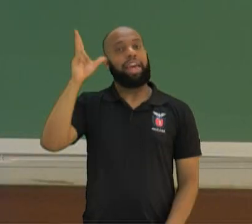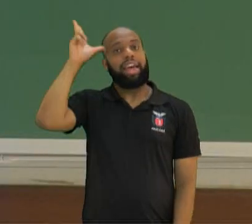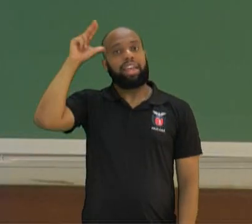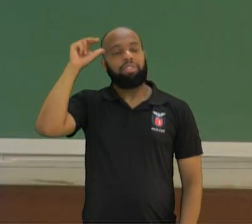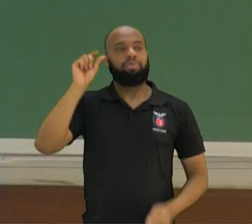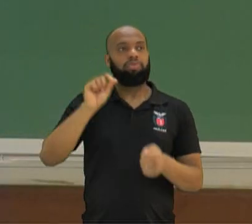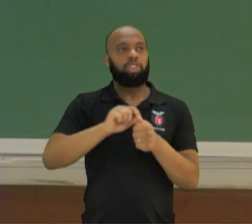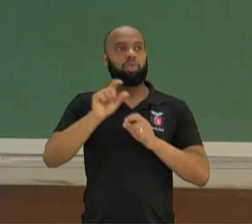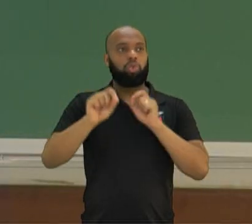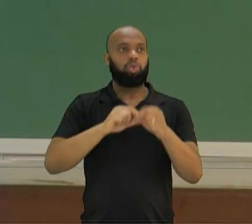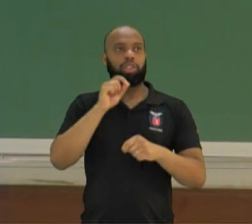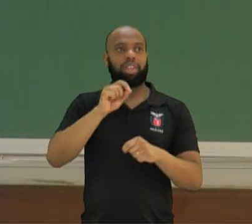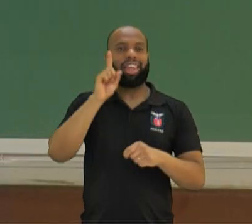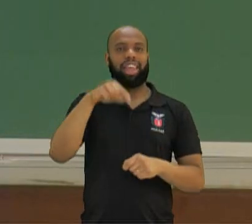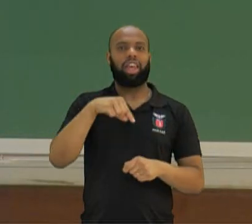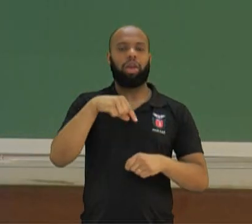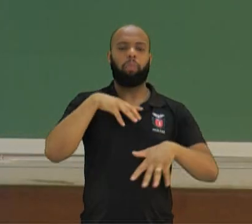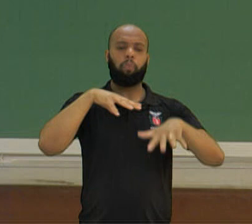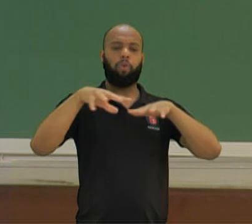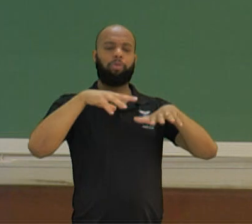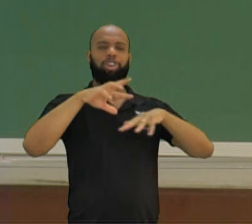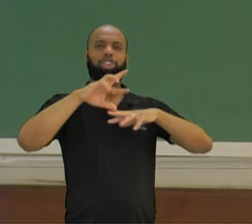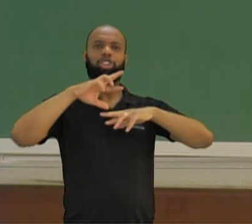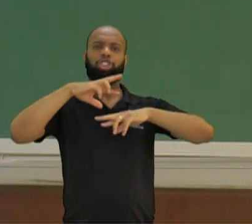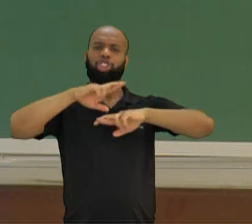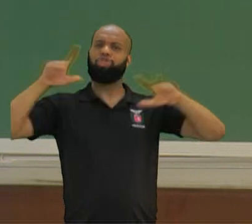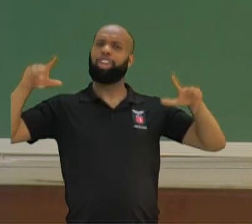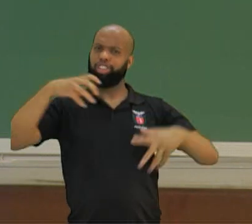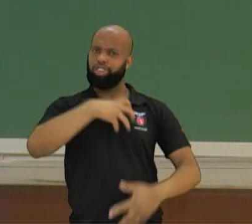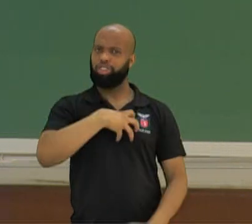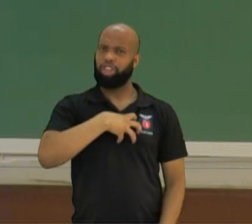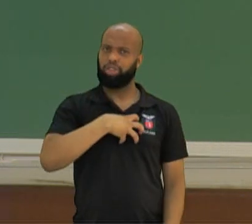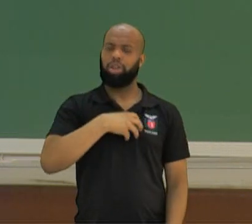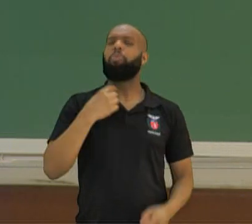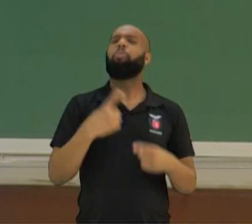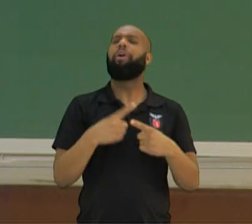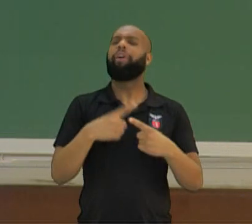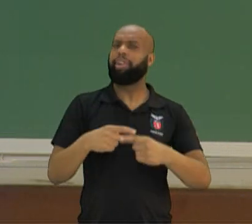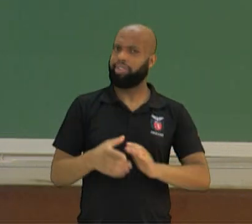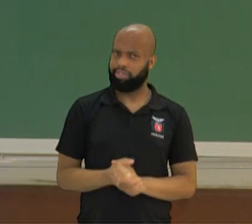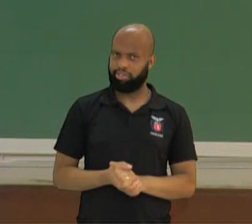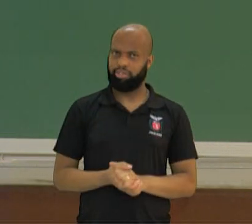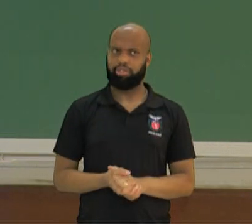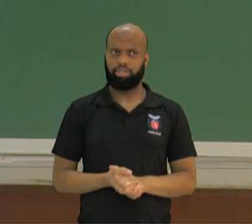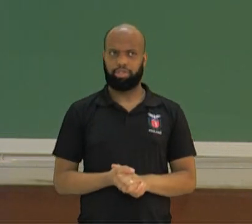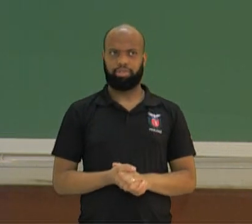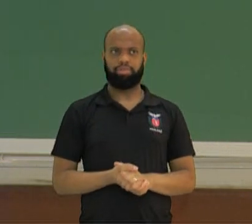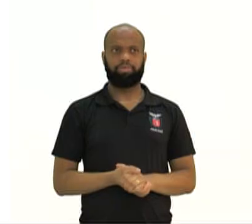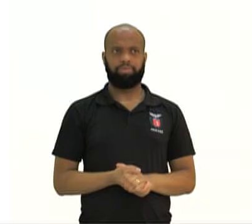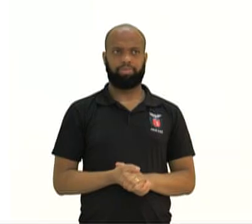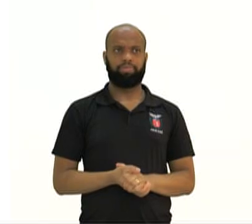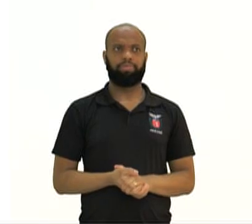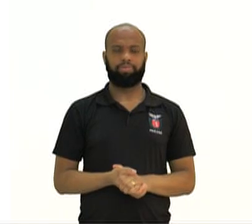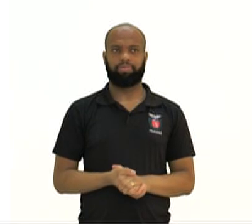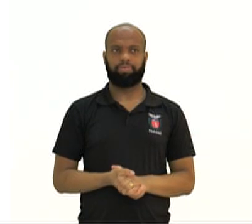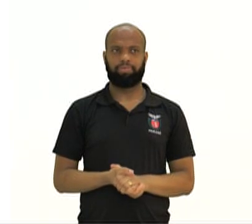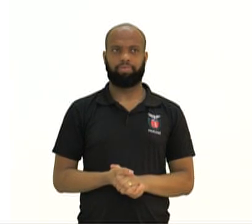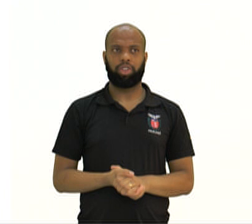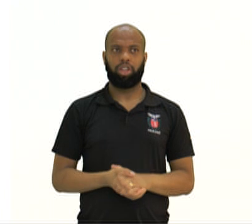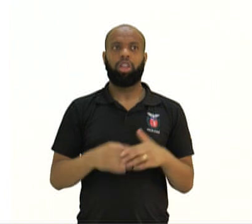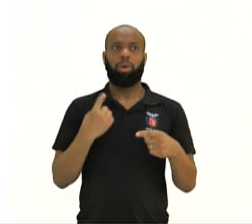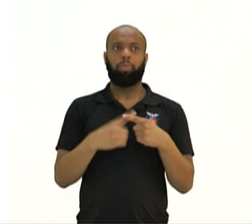que realiza o um movimento mais diferente em relação às demais peças. E por que que ele realiza um movimento diferente?